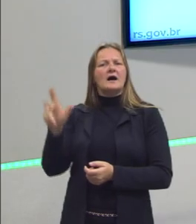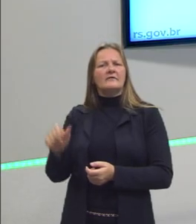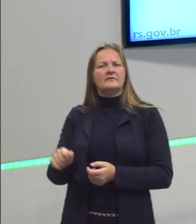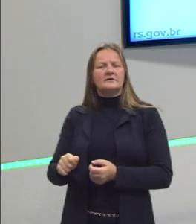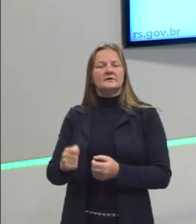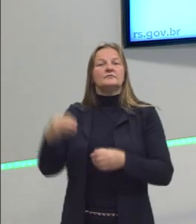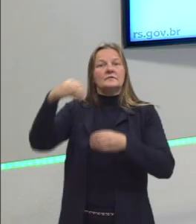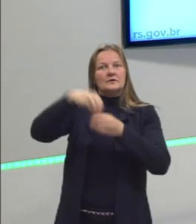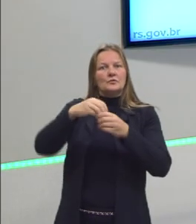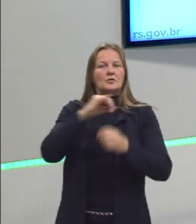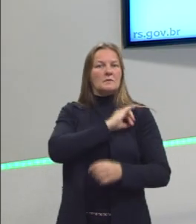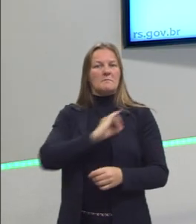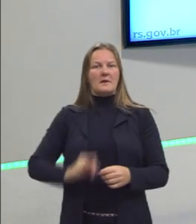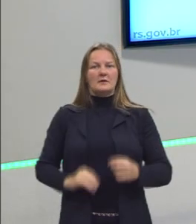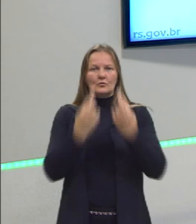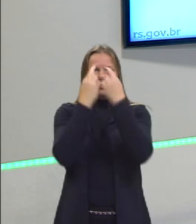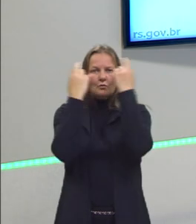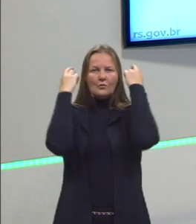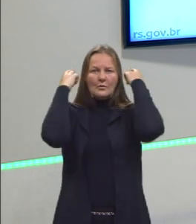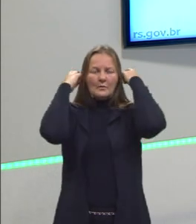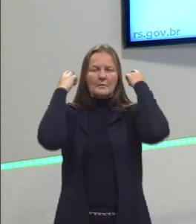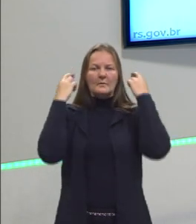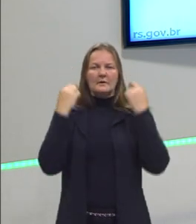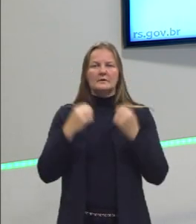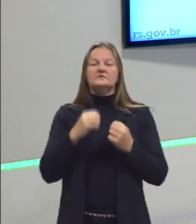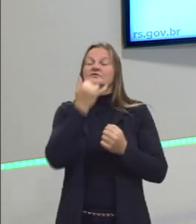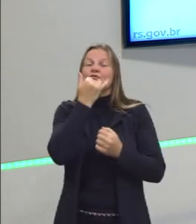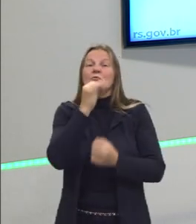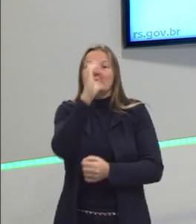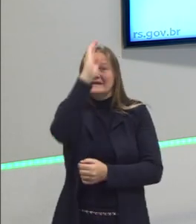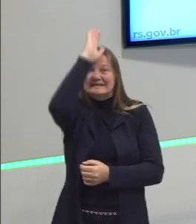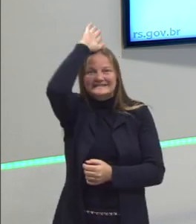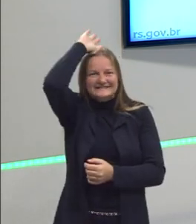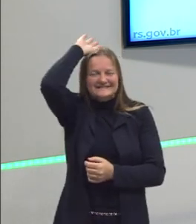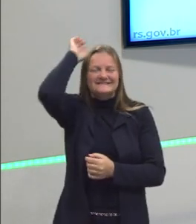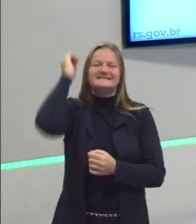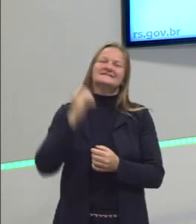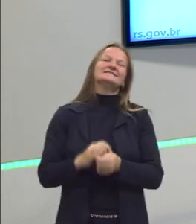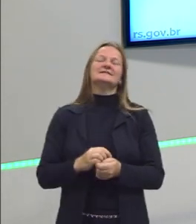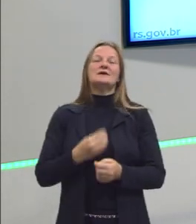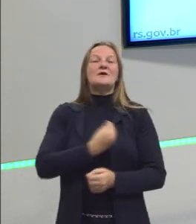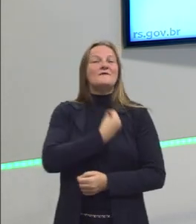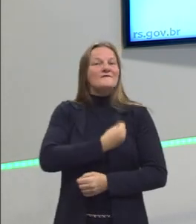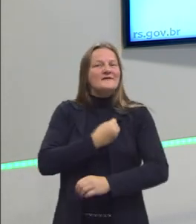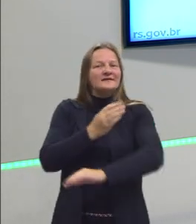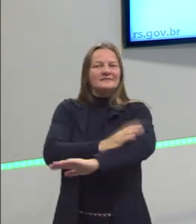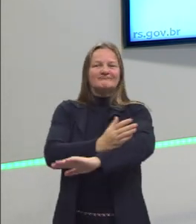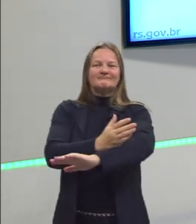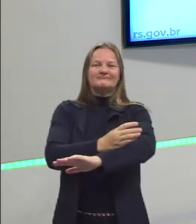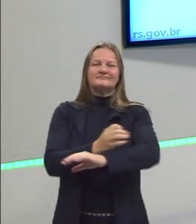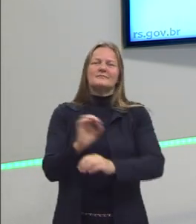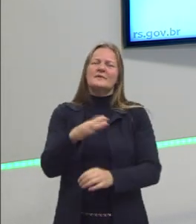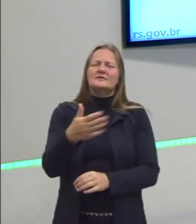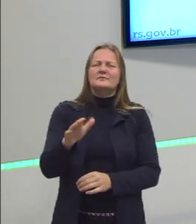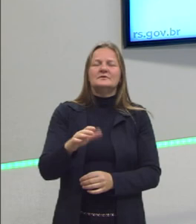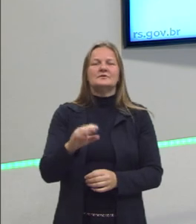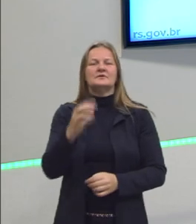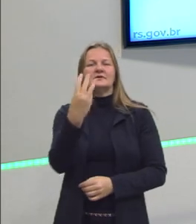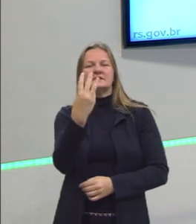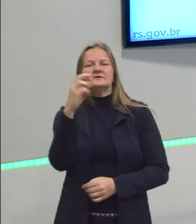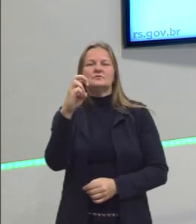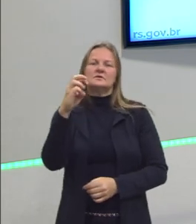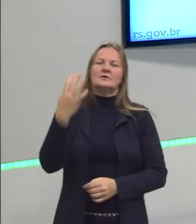romano o Santo Agostinho ele praticamente Ele não vive na Idade Média mas é no comecinho ele na